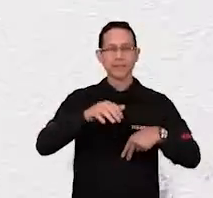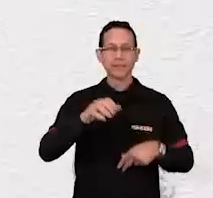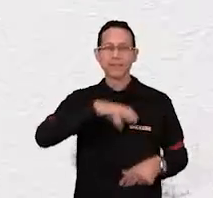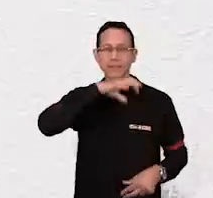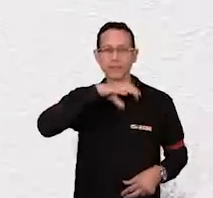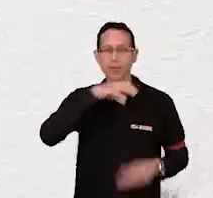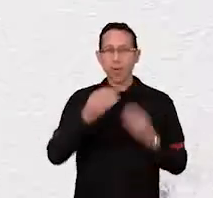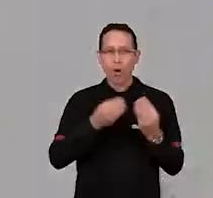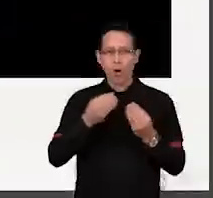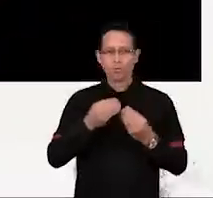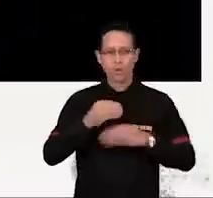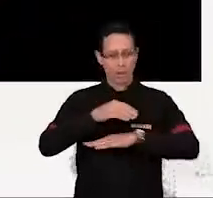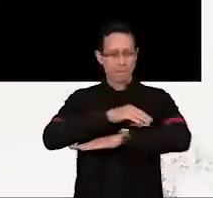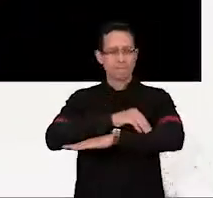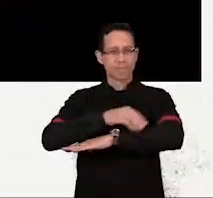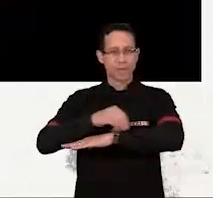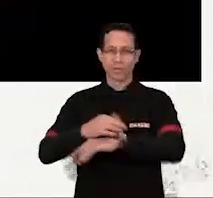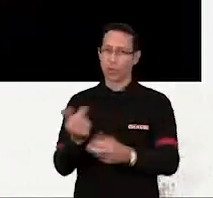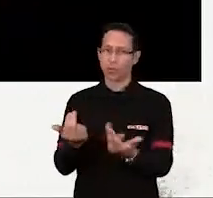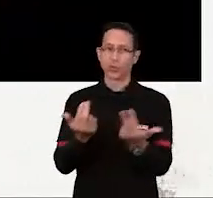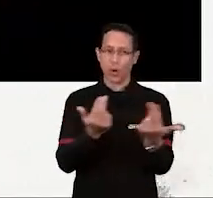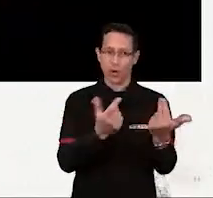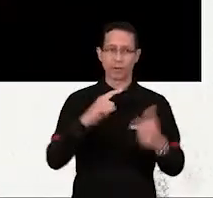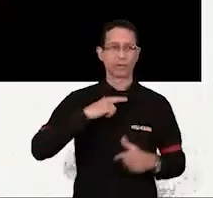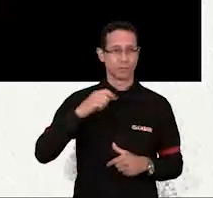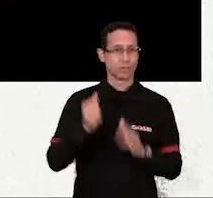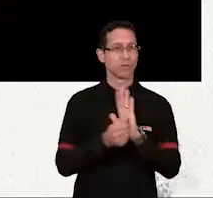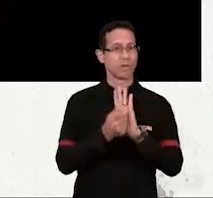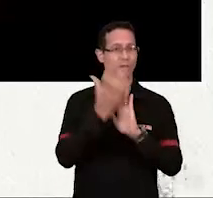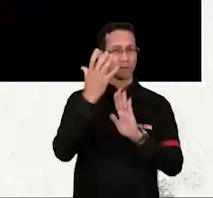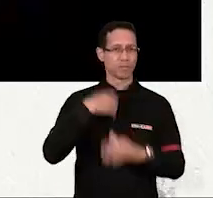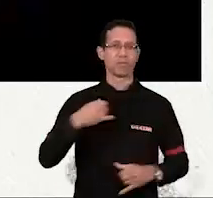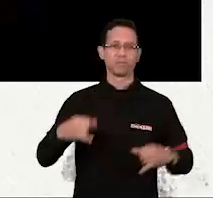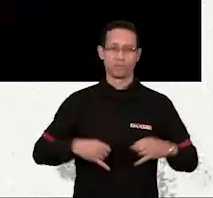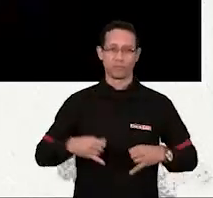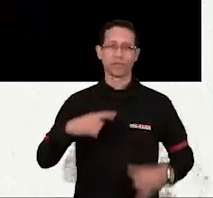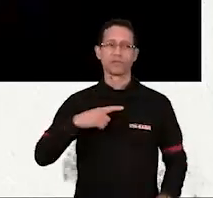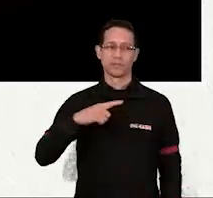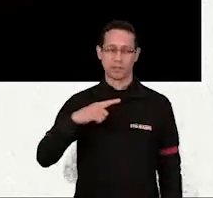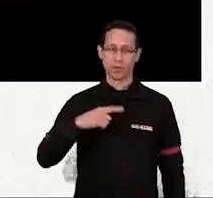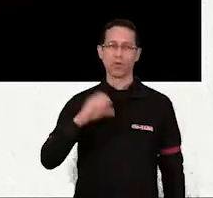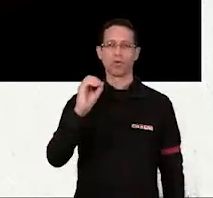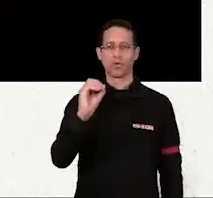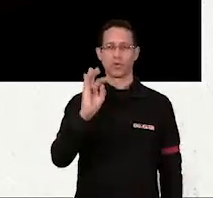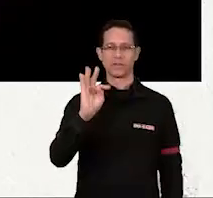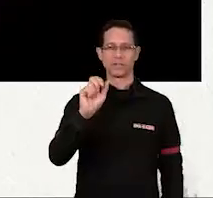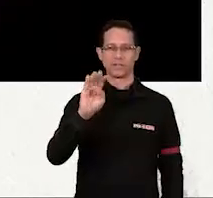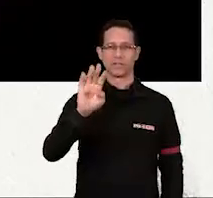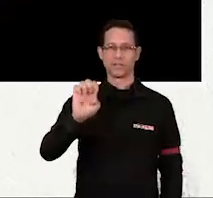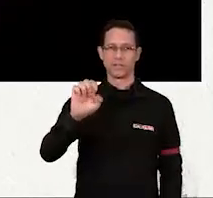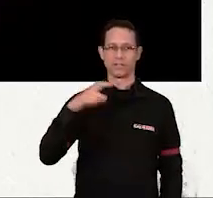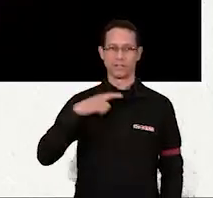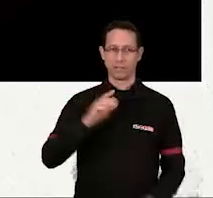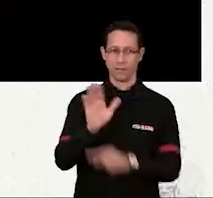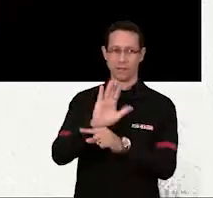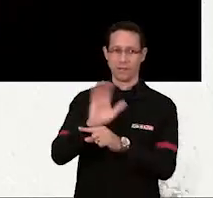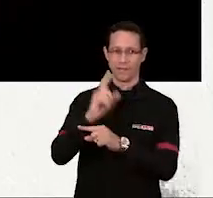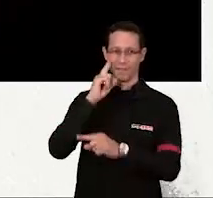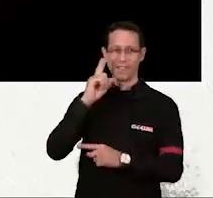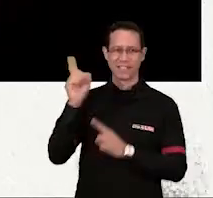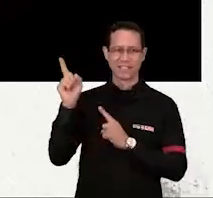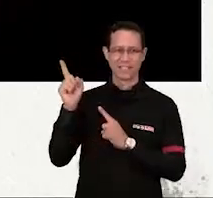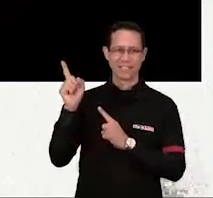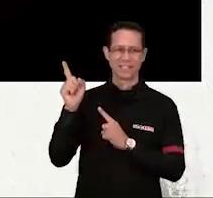pele, né? Então, animais dermatopatas muitas vezes vão sofrer com otite. Então, aqui a gente tem um vídeo chegando